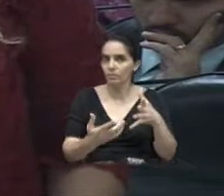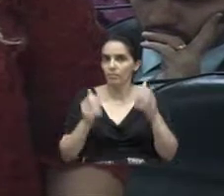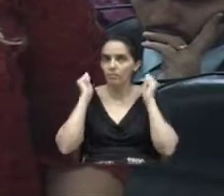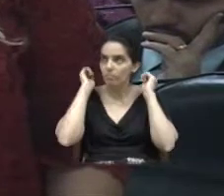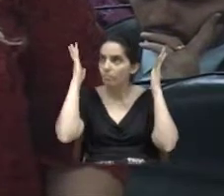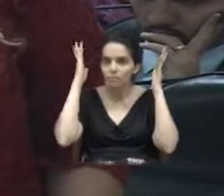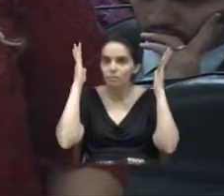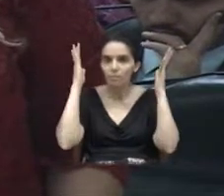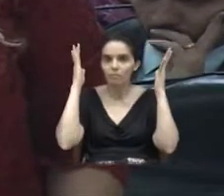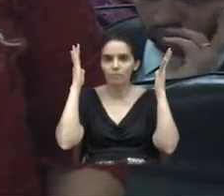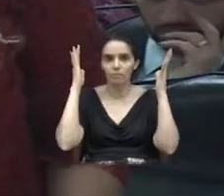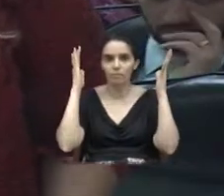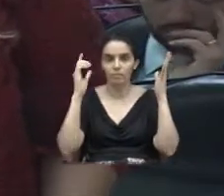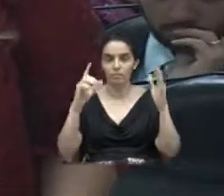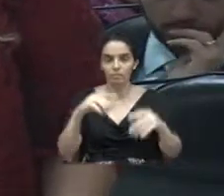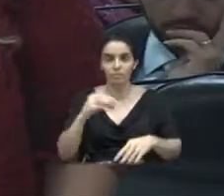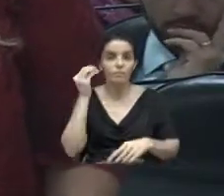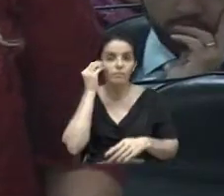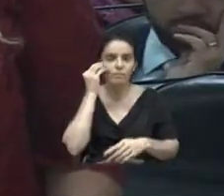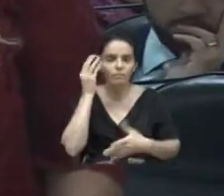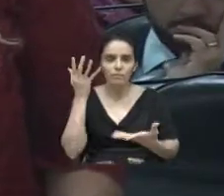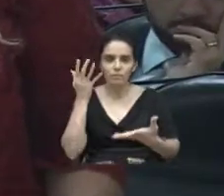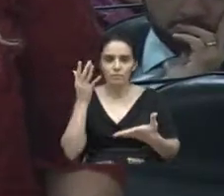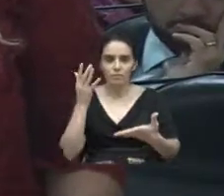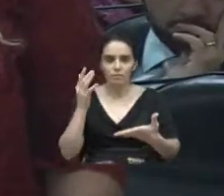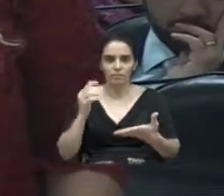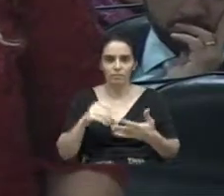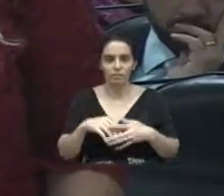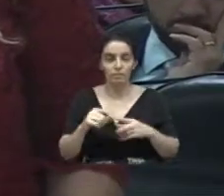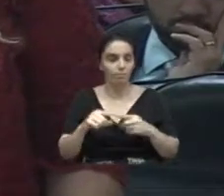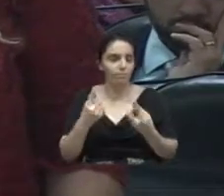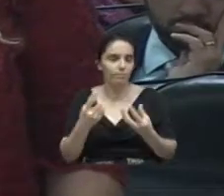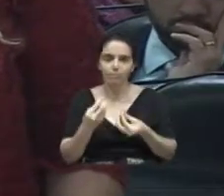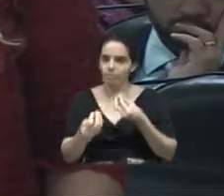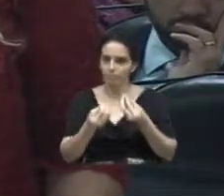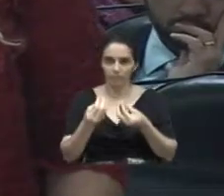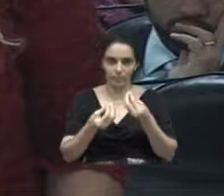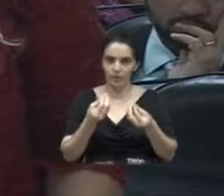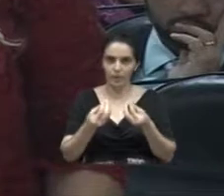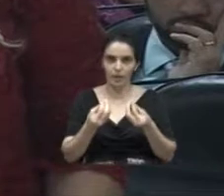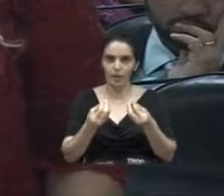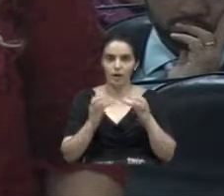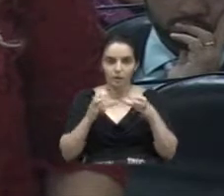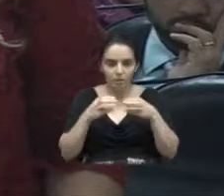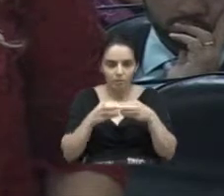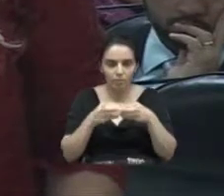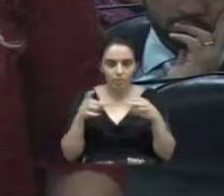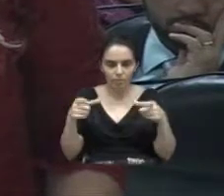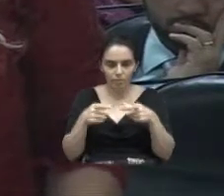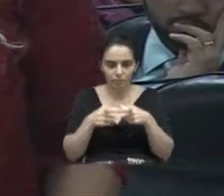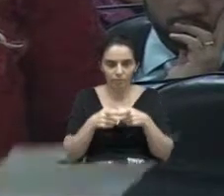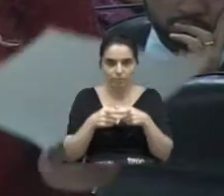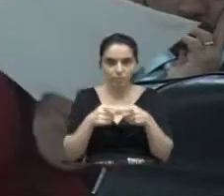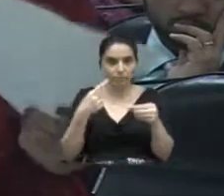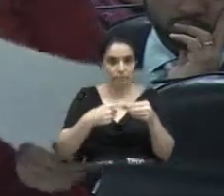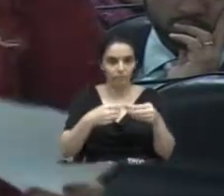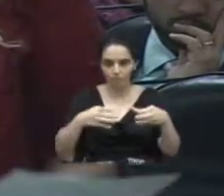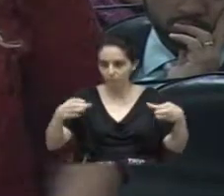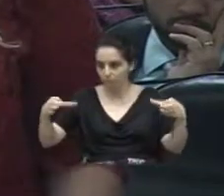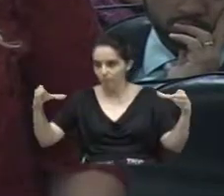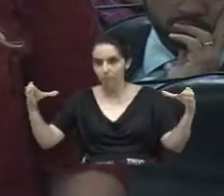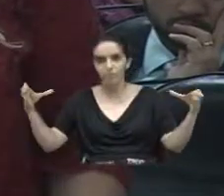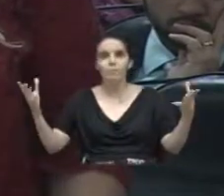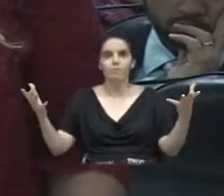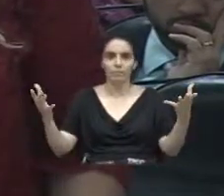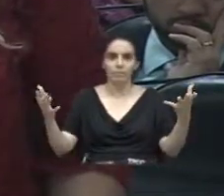ele procura atender, mas infelizmente não tem condição, porque a equipe é muito pequena. E aí vem a calhar com a